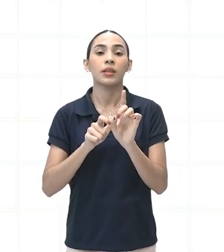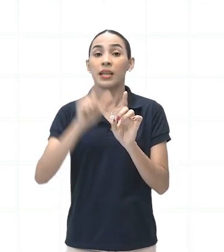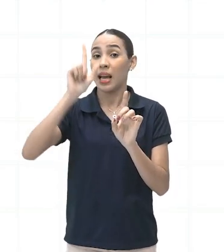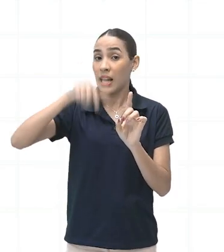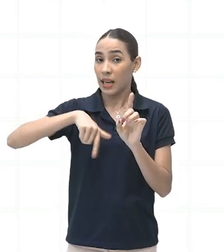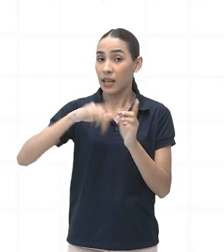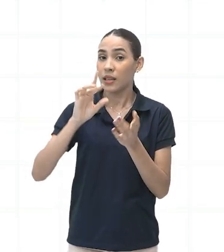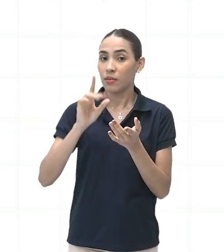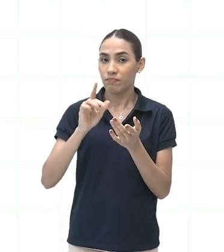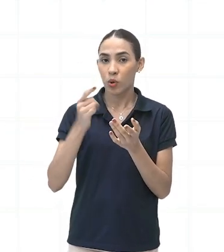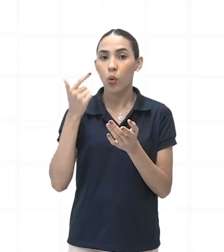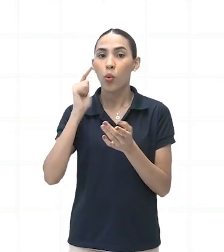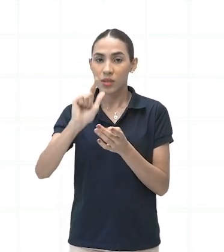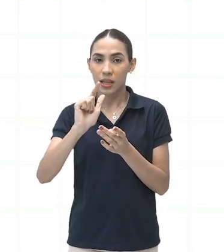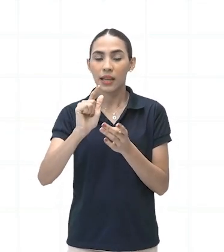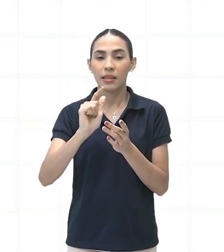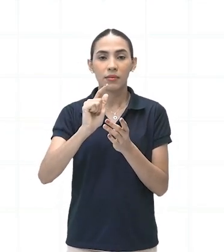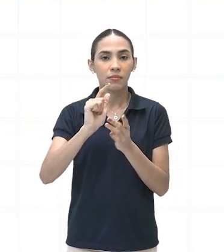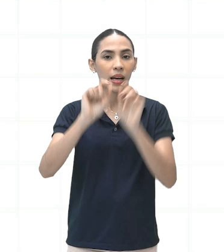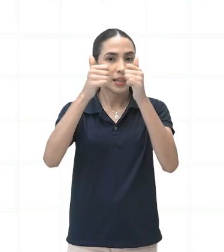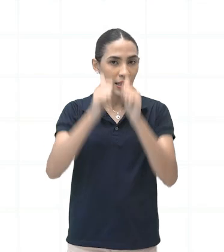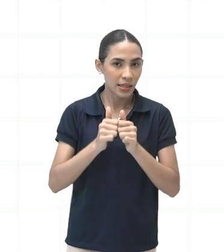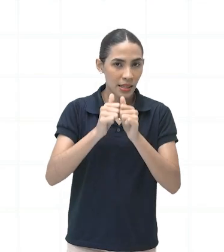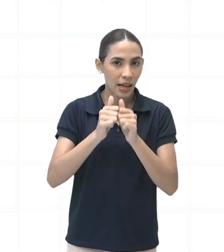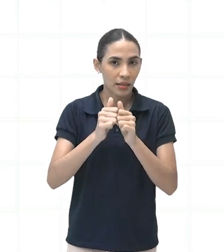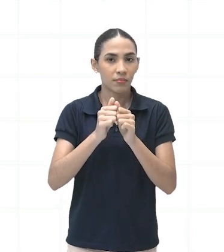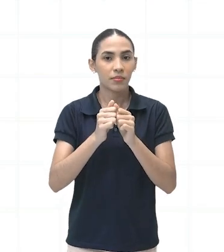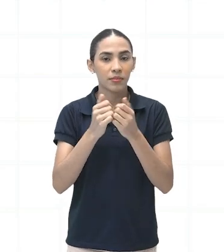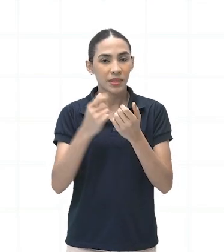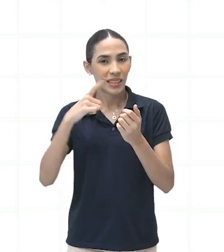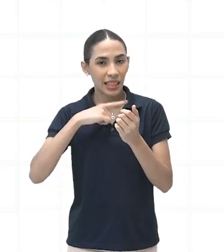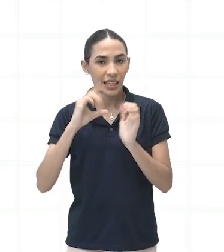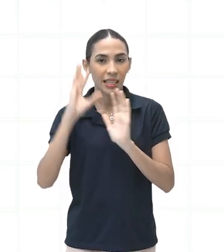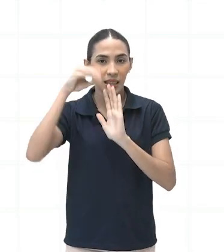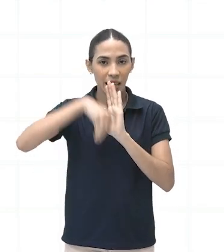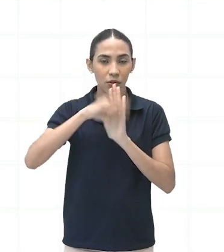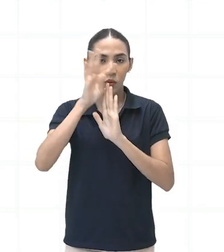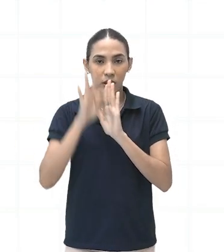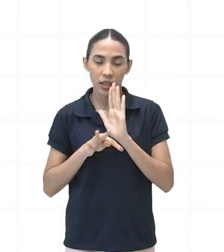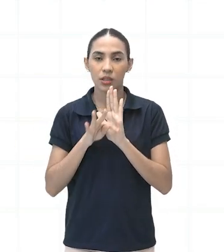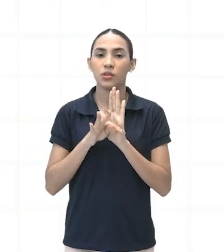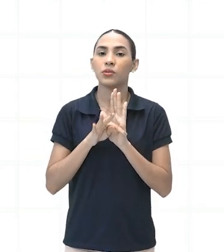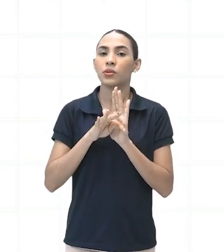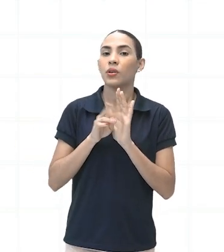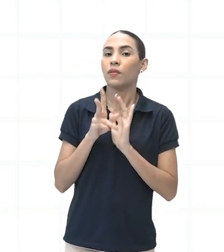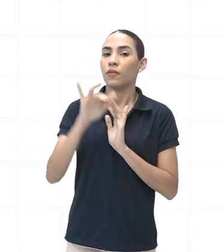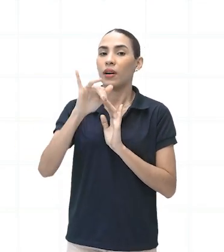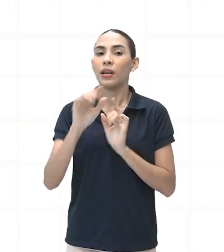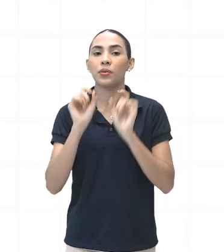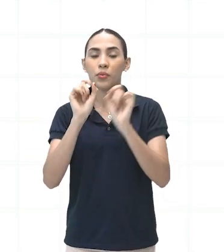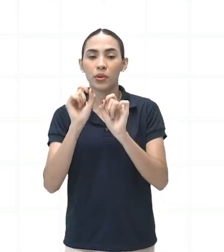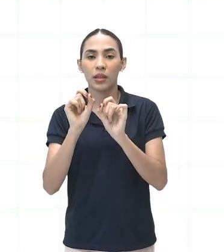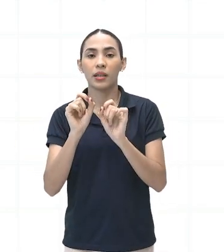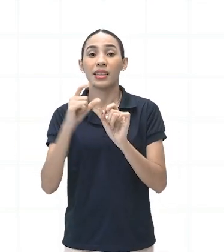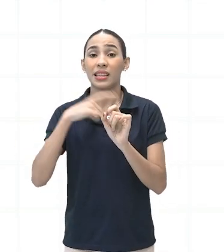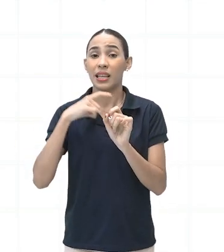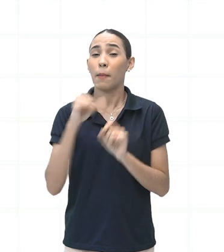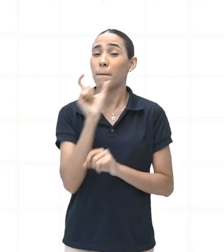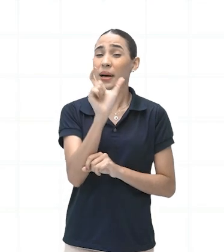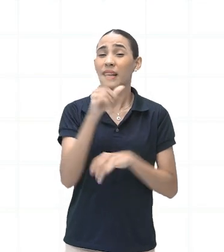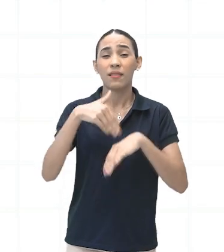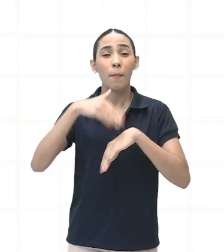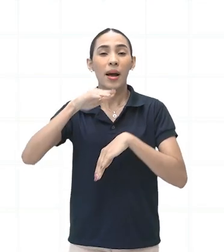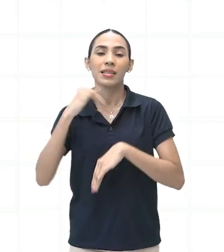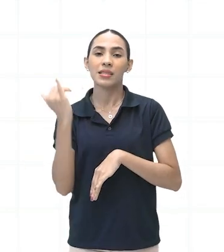são possíveis de determinar, que estão escritos no texto, eles irão possuir um núcleo. E